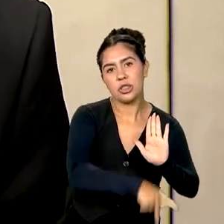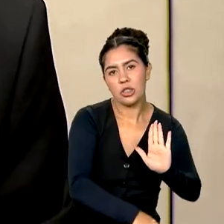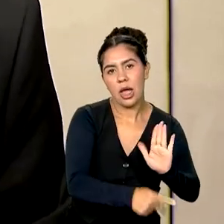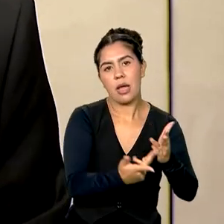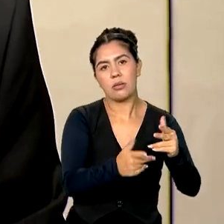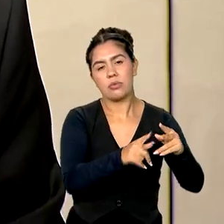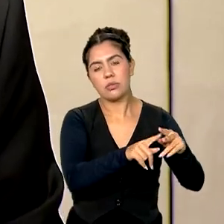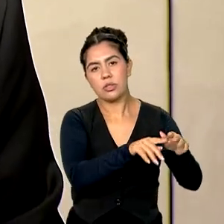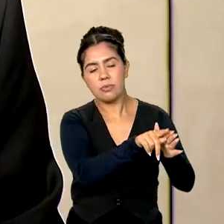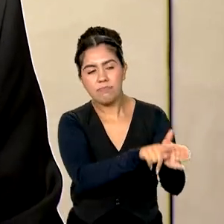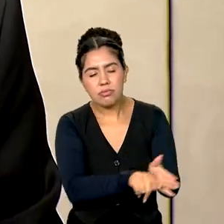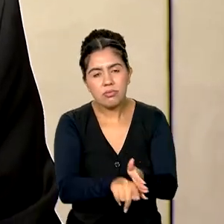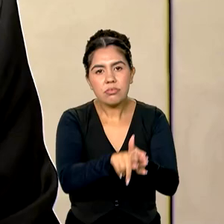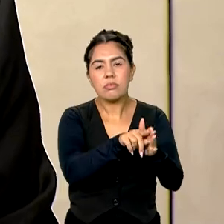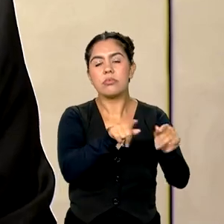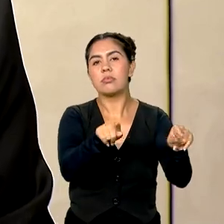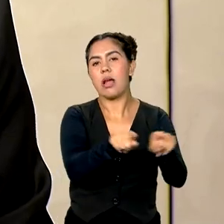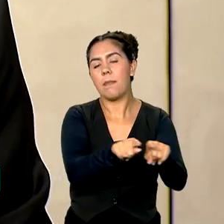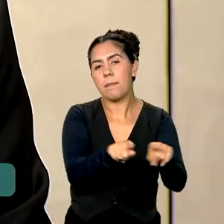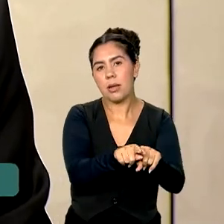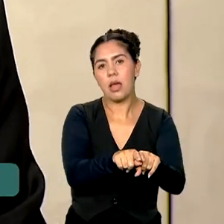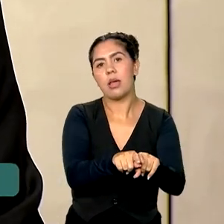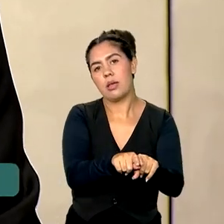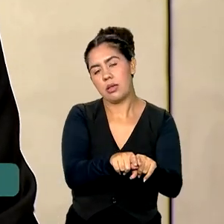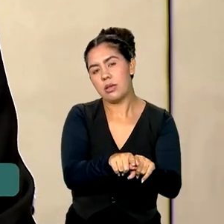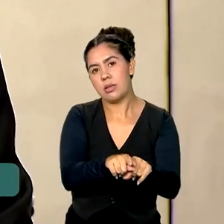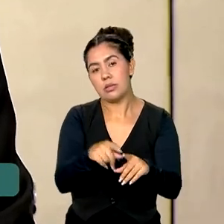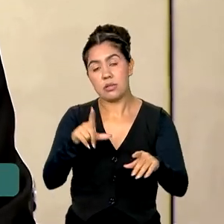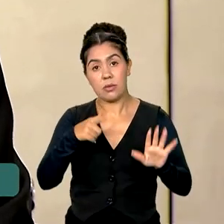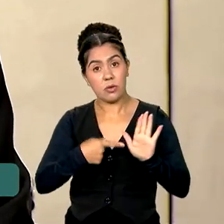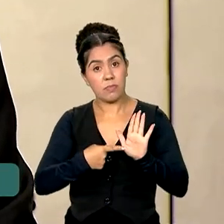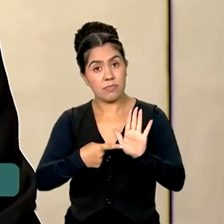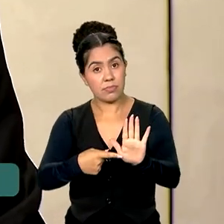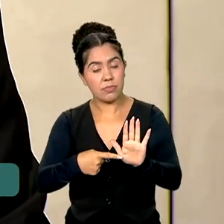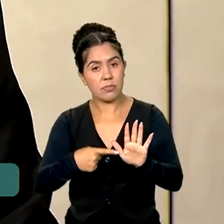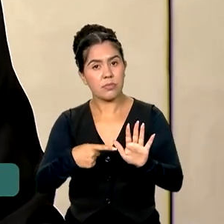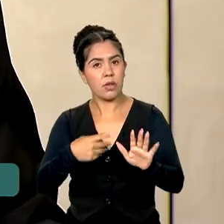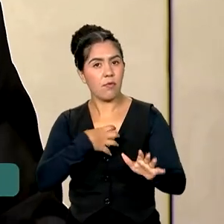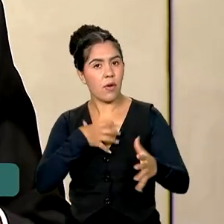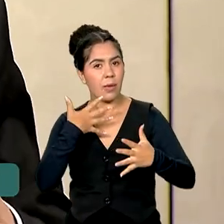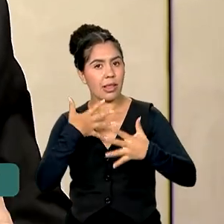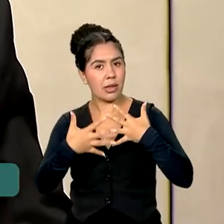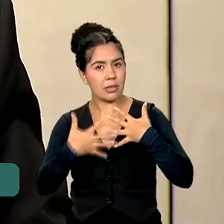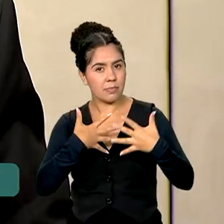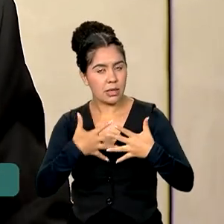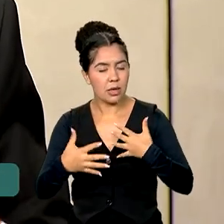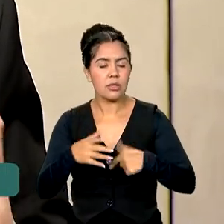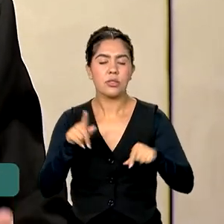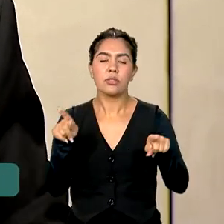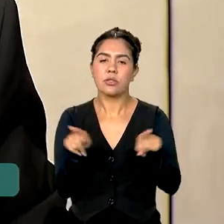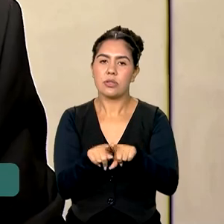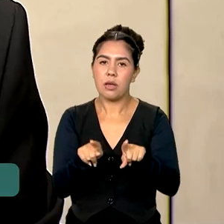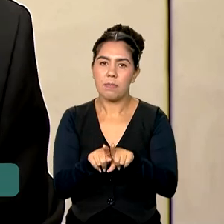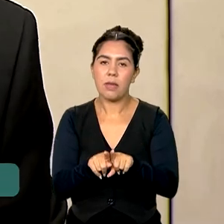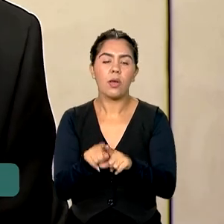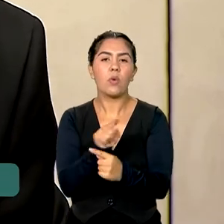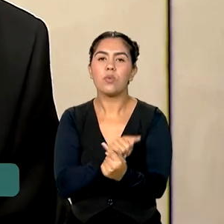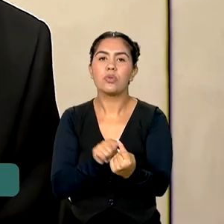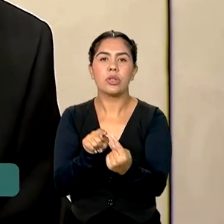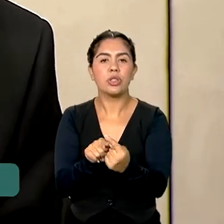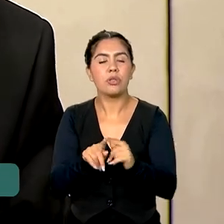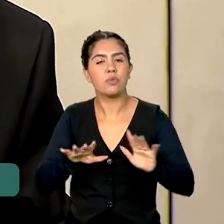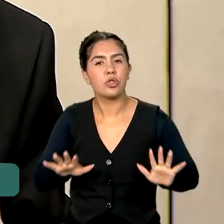vários projetos aí de maneira transparente e ao mesmo tempo procurando estimular